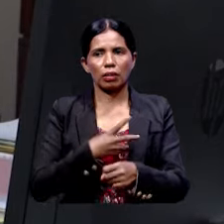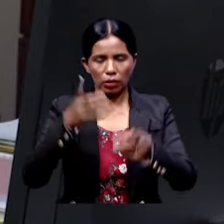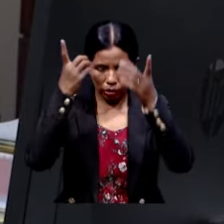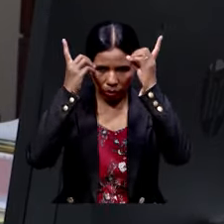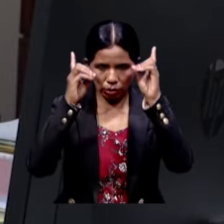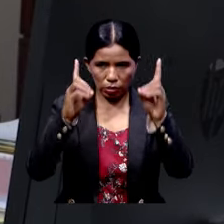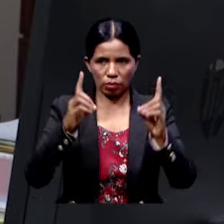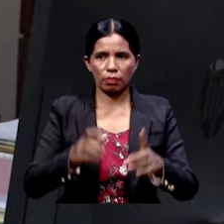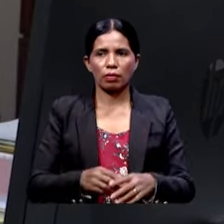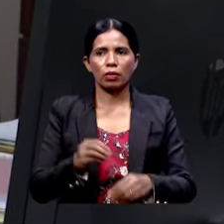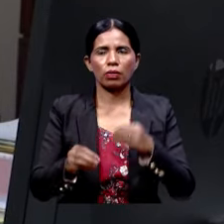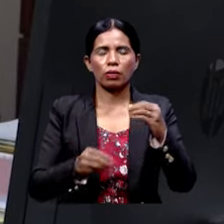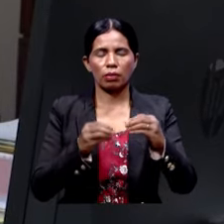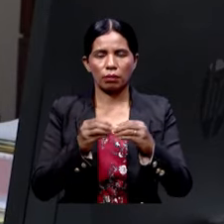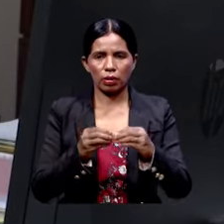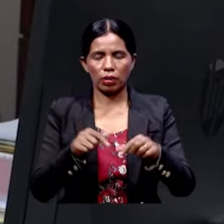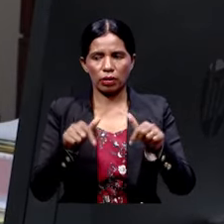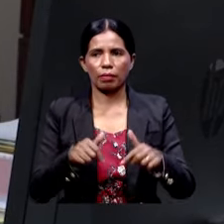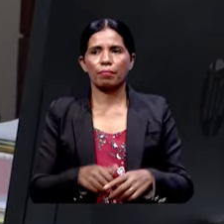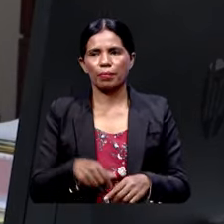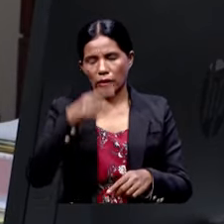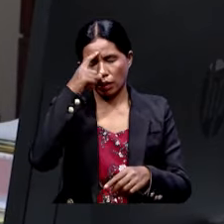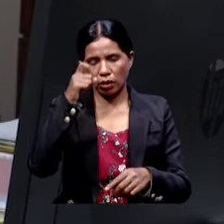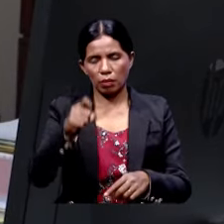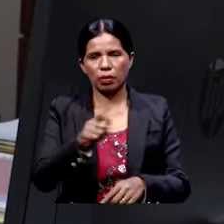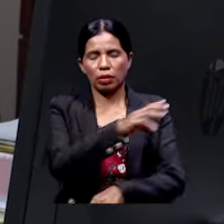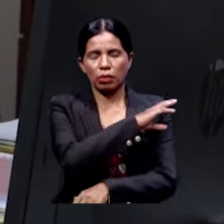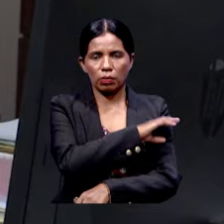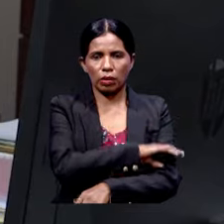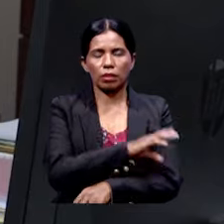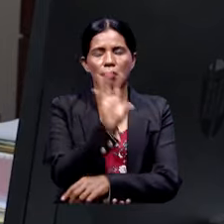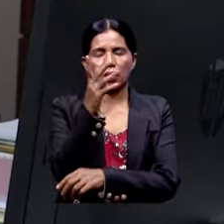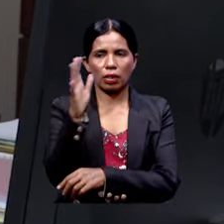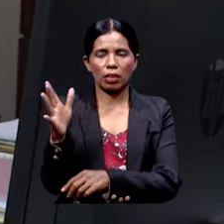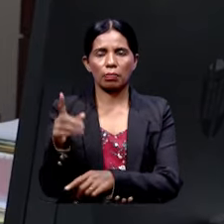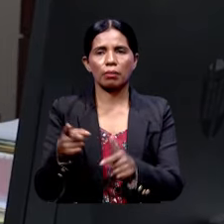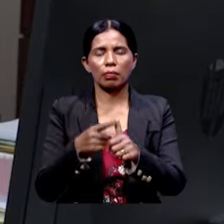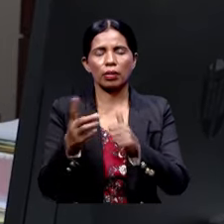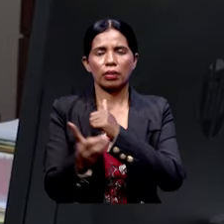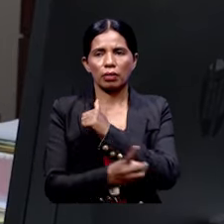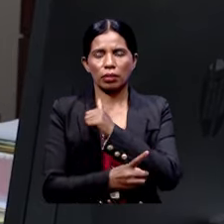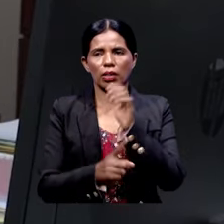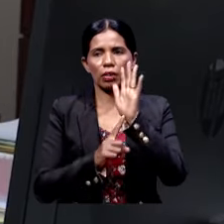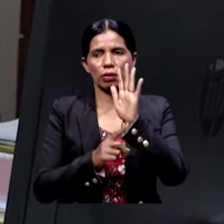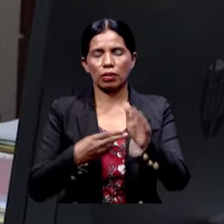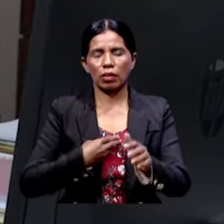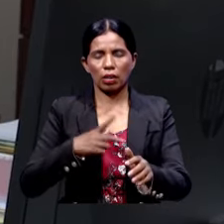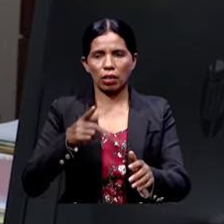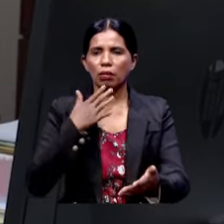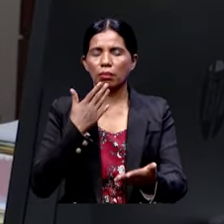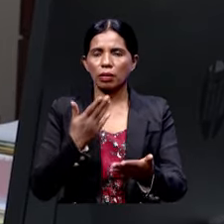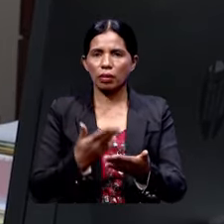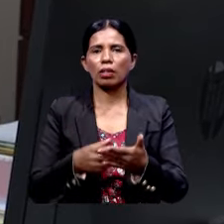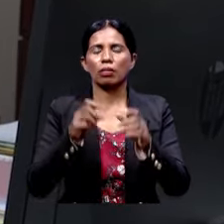Roma, quando o assunto também, Corpo Guarda Floresta tem que ser, primeiro tem que ser disciplina, a tudo, a atitude no Maxira, o